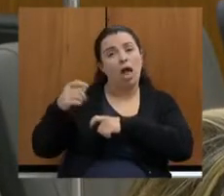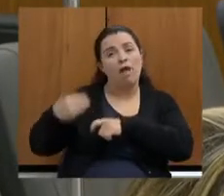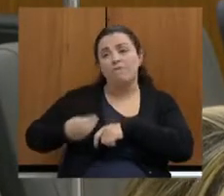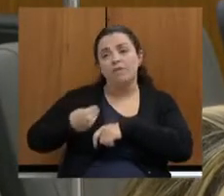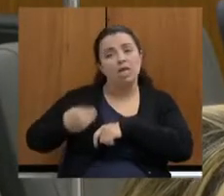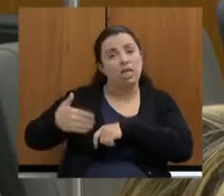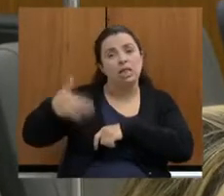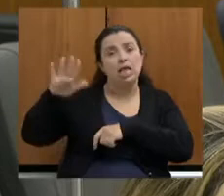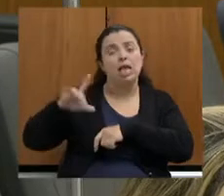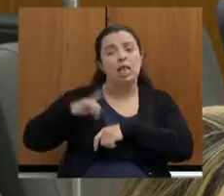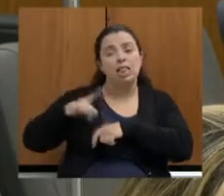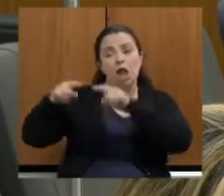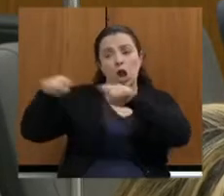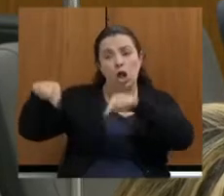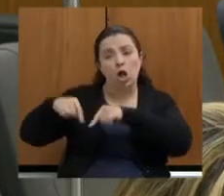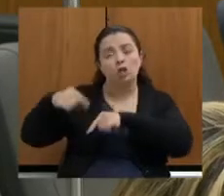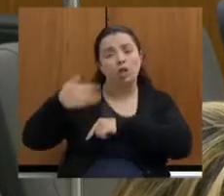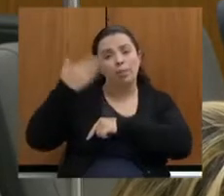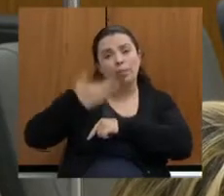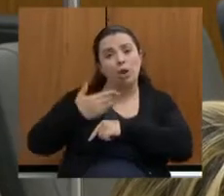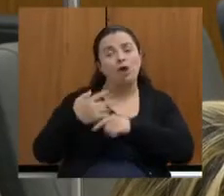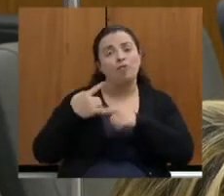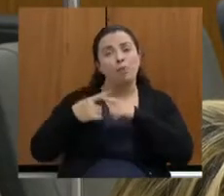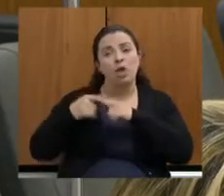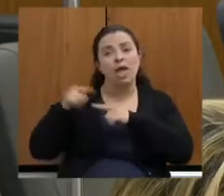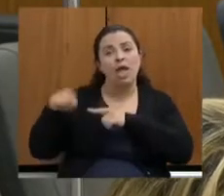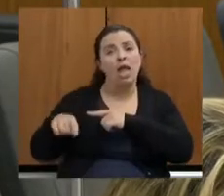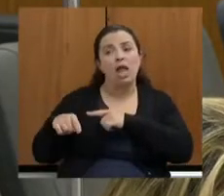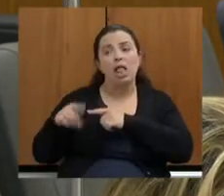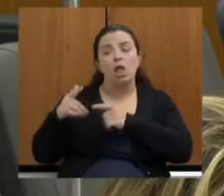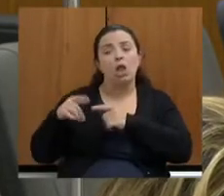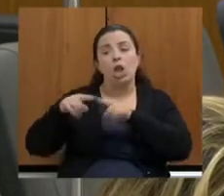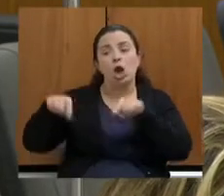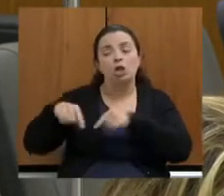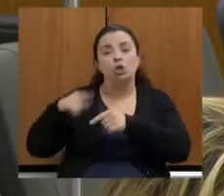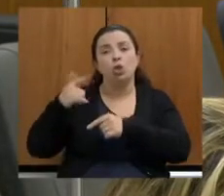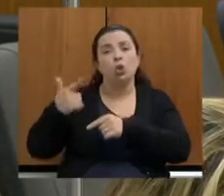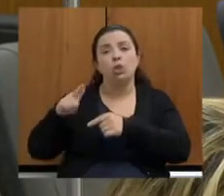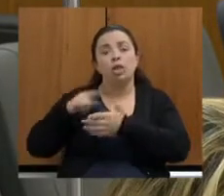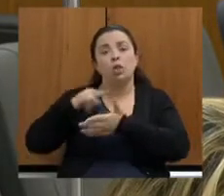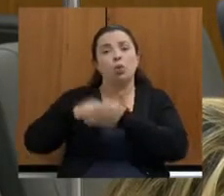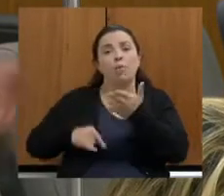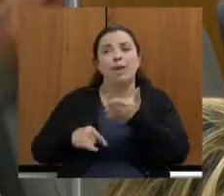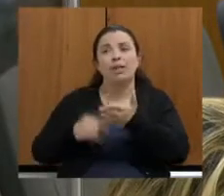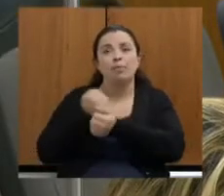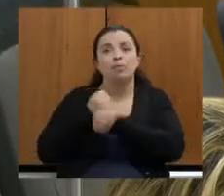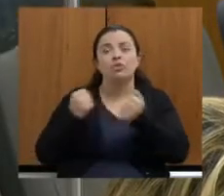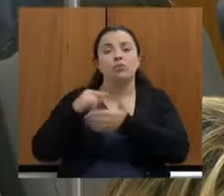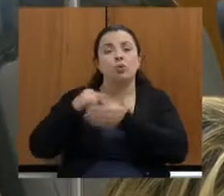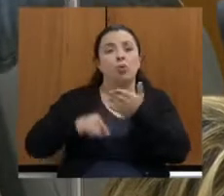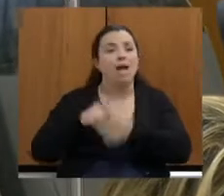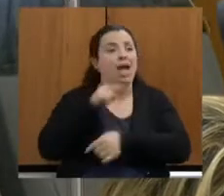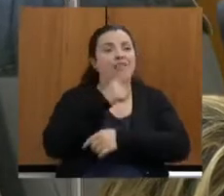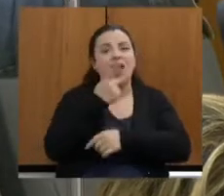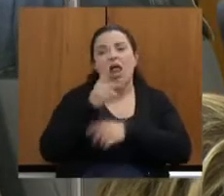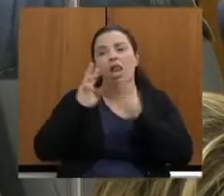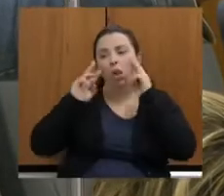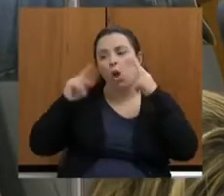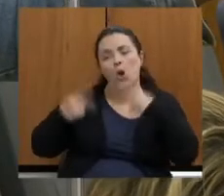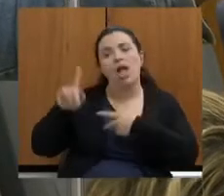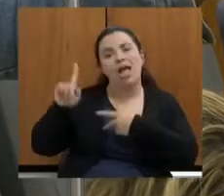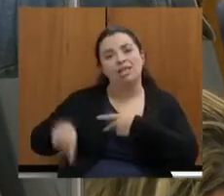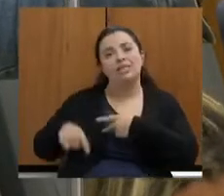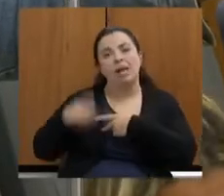seu lote como prova porque o lote não tem documento ela não tem como documentar eles não quer reconhecer ela como